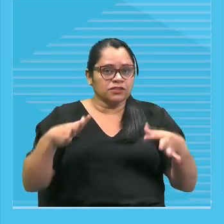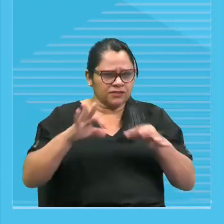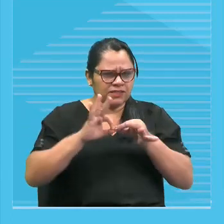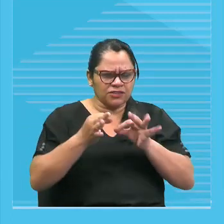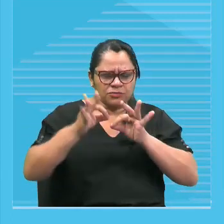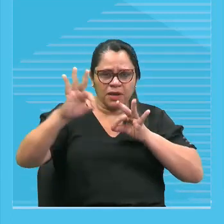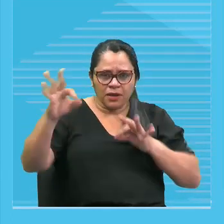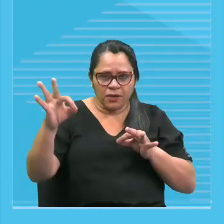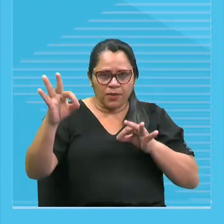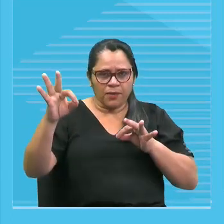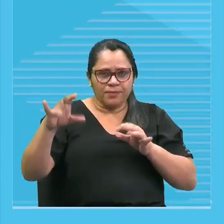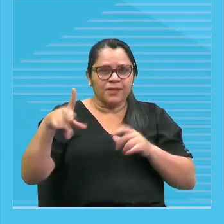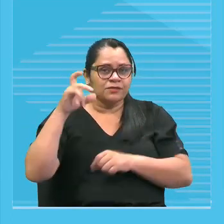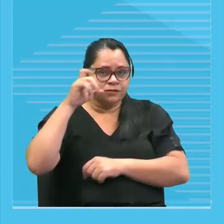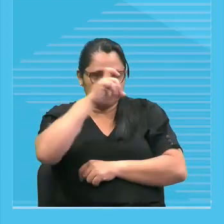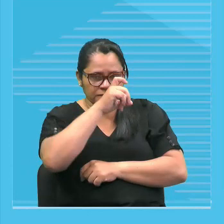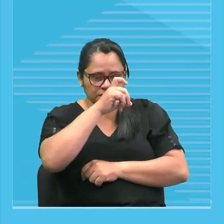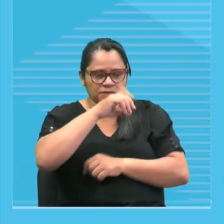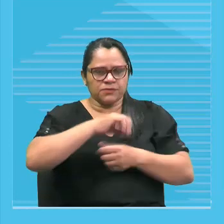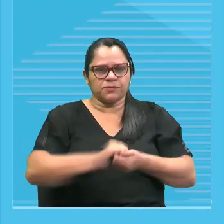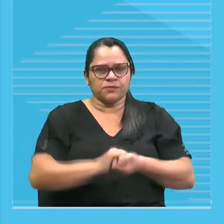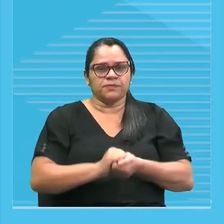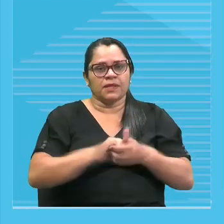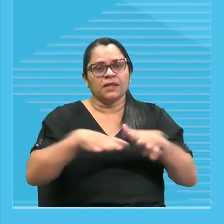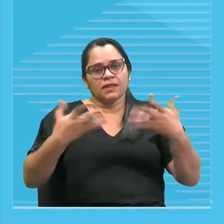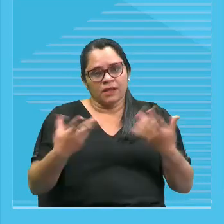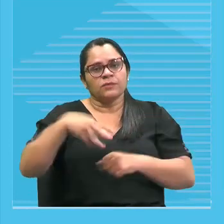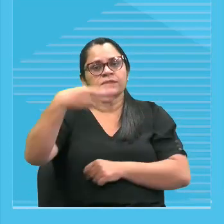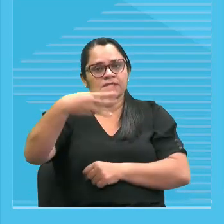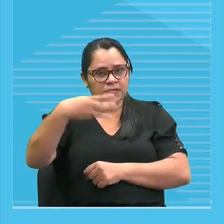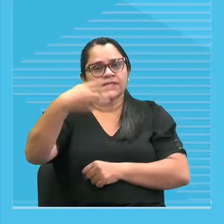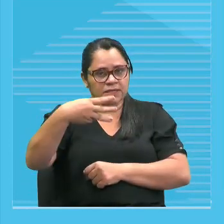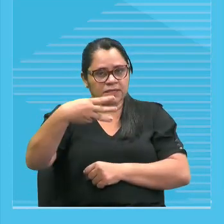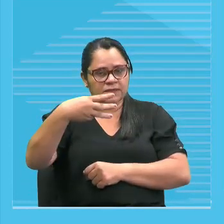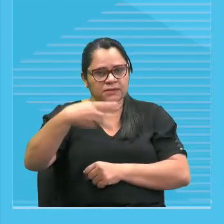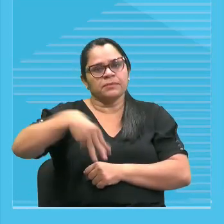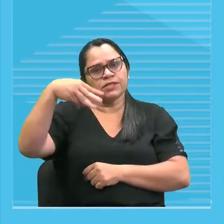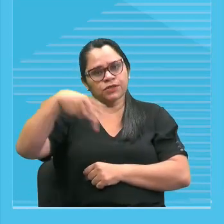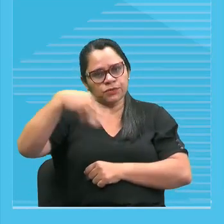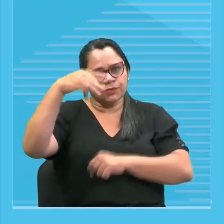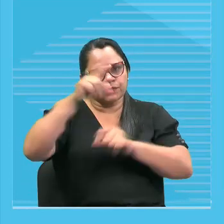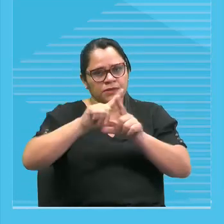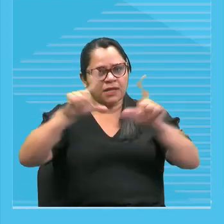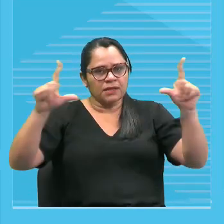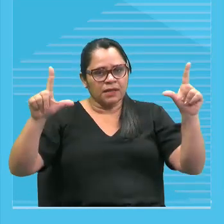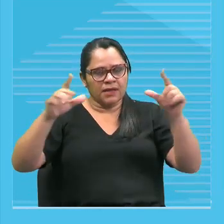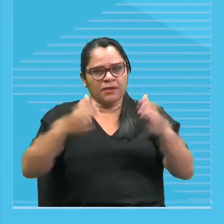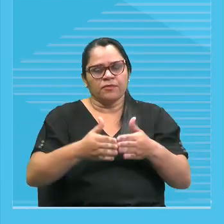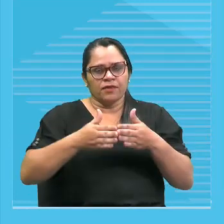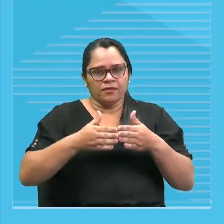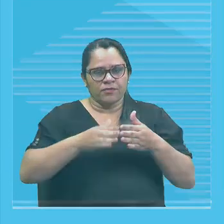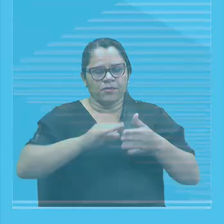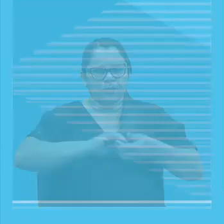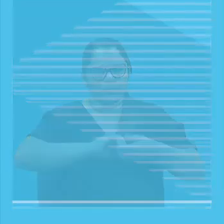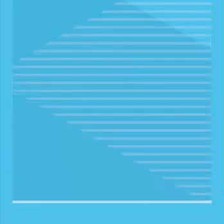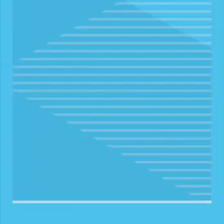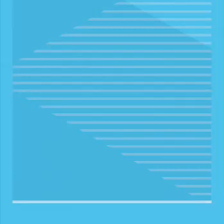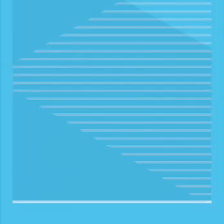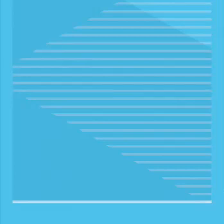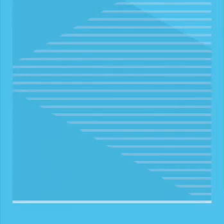então a gente vai marcar aqui três minutos Jackson por favor